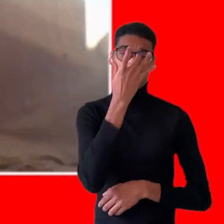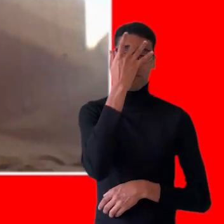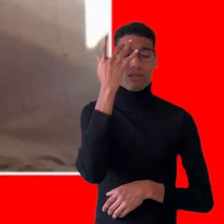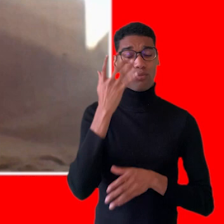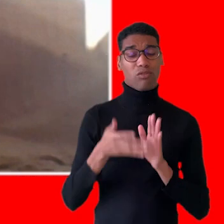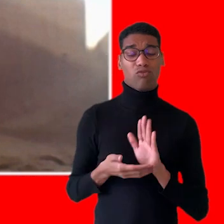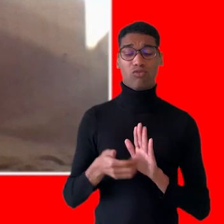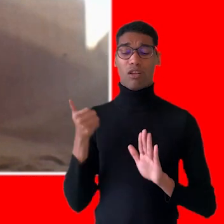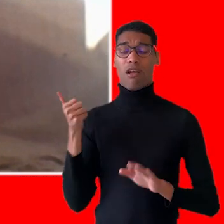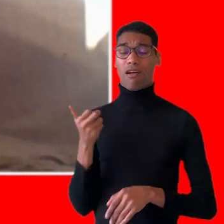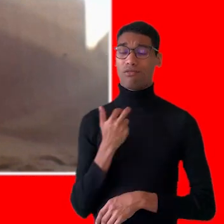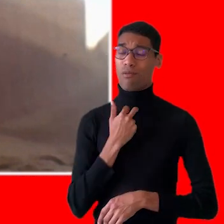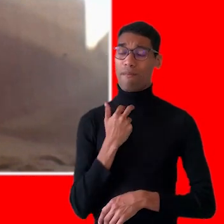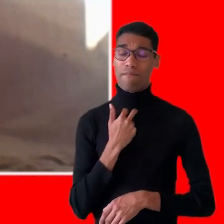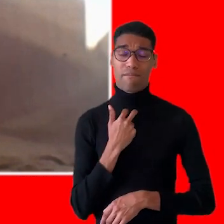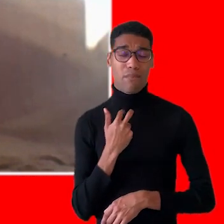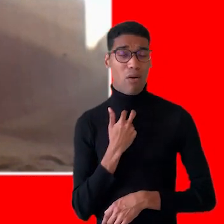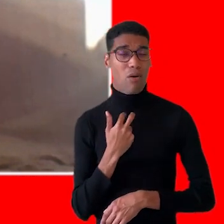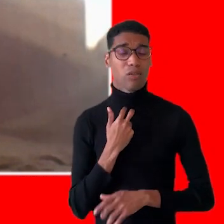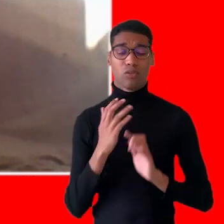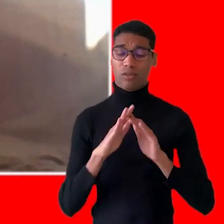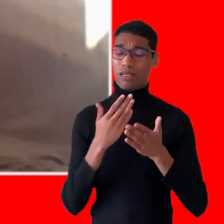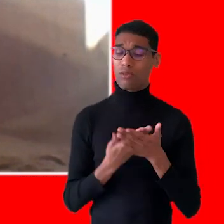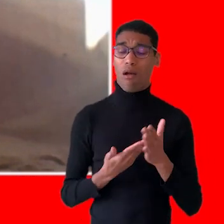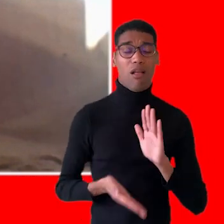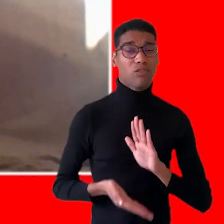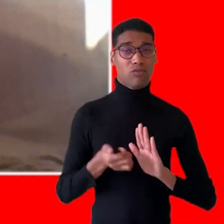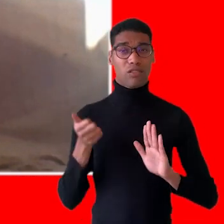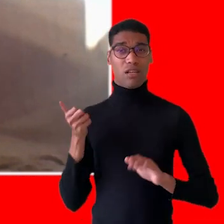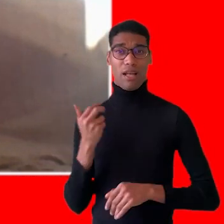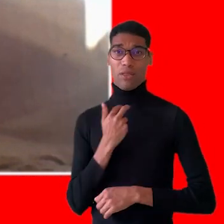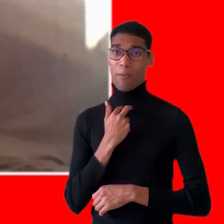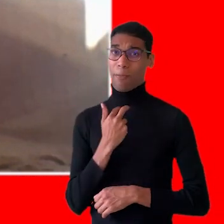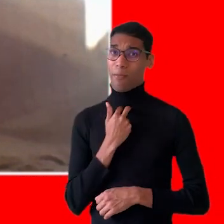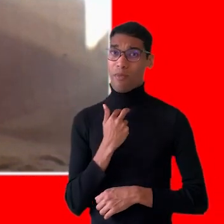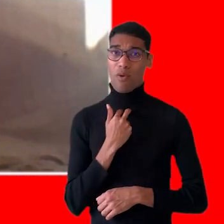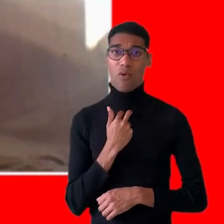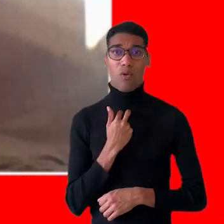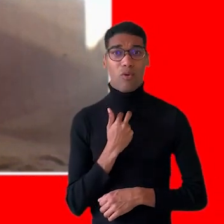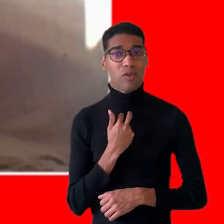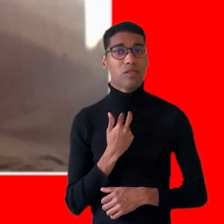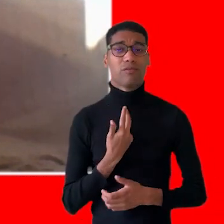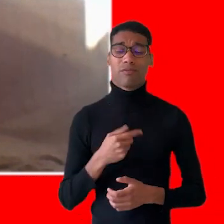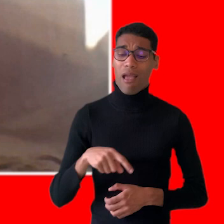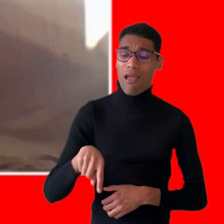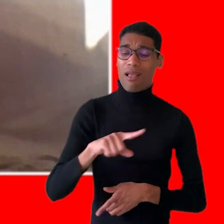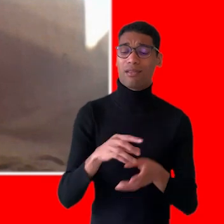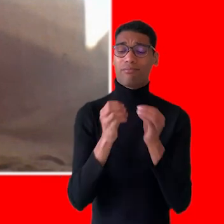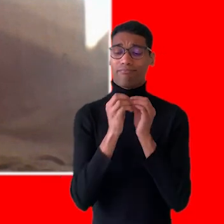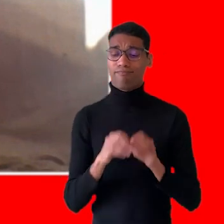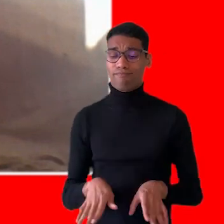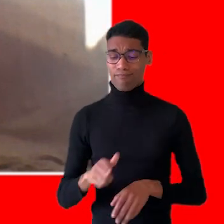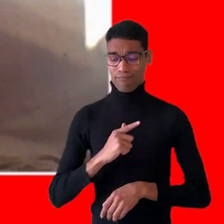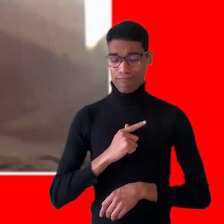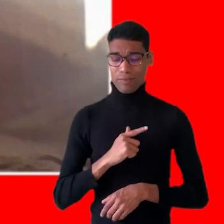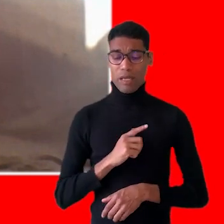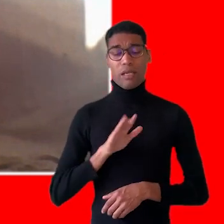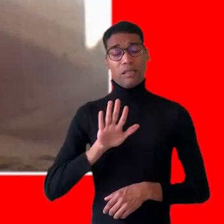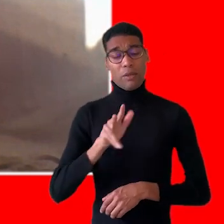isso das crianças, nem das escolas, fé nenhuma pode tirar isso, não é? Então, eu acho que é muito